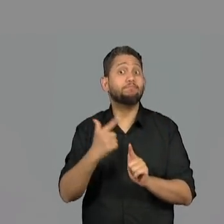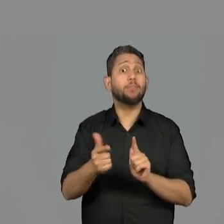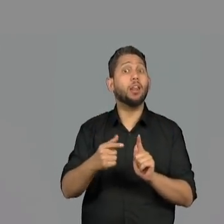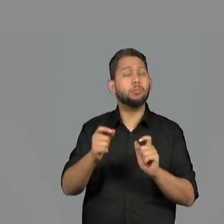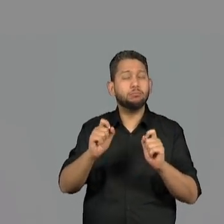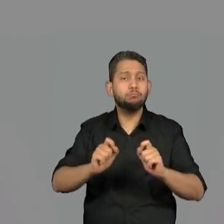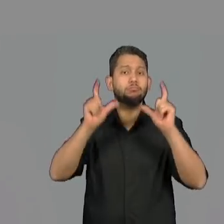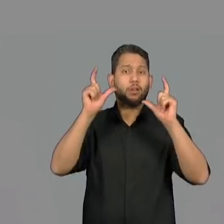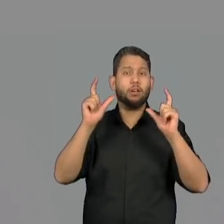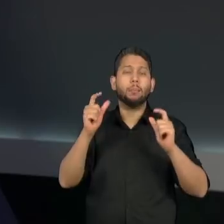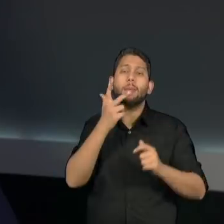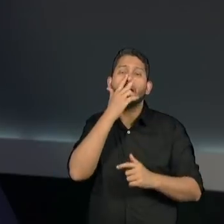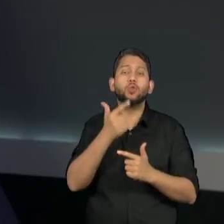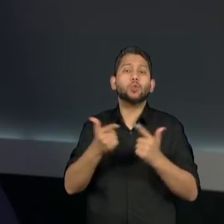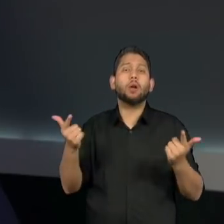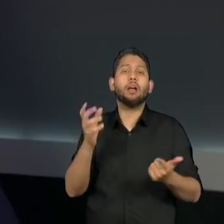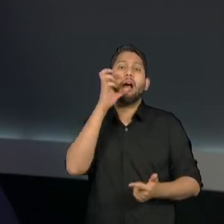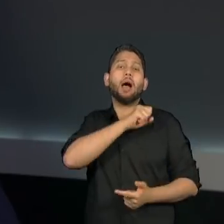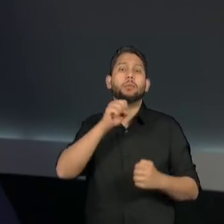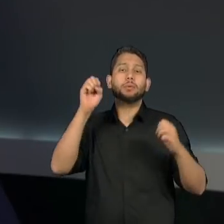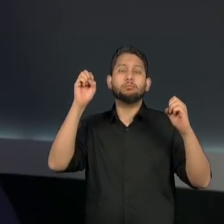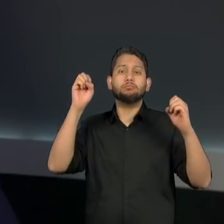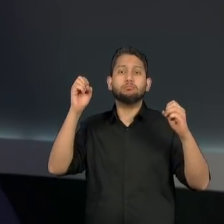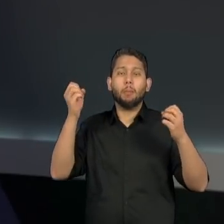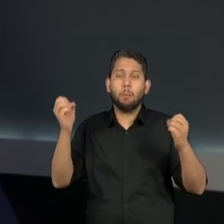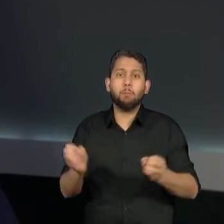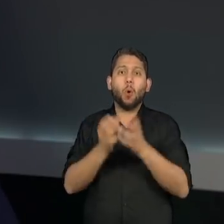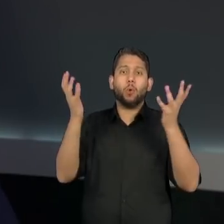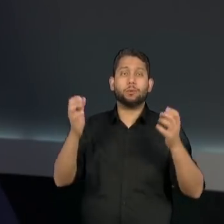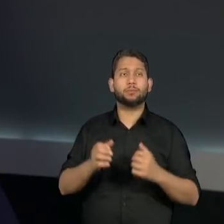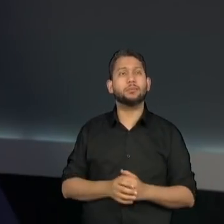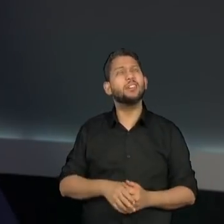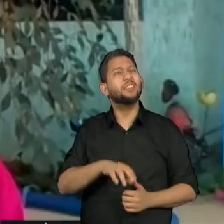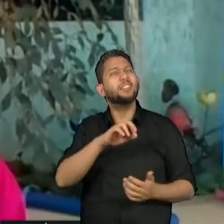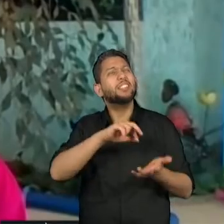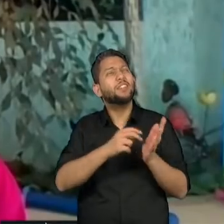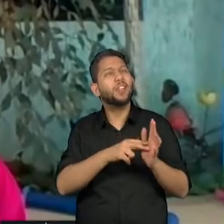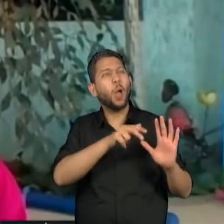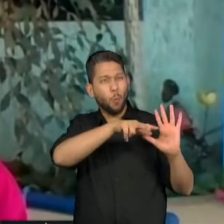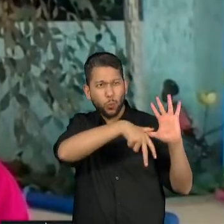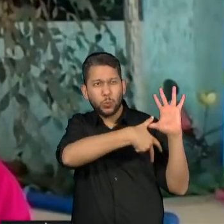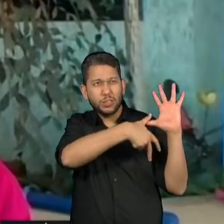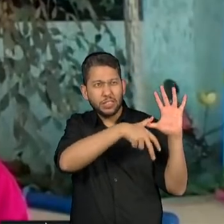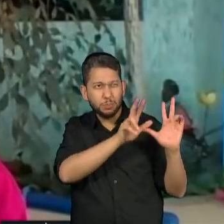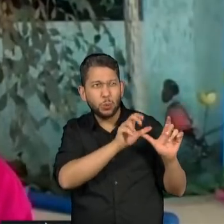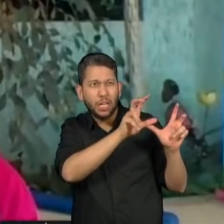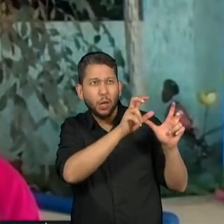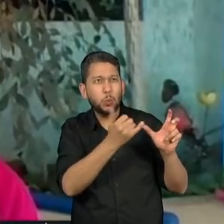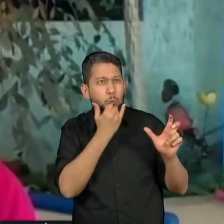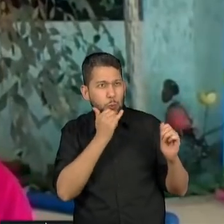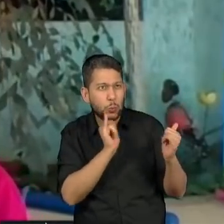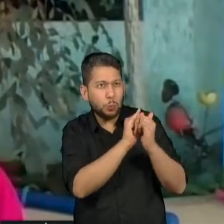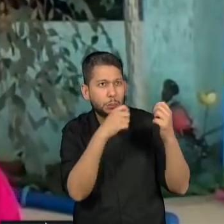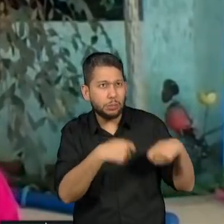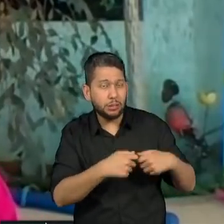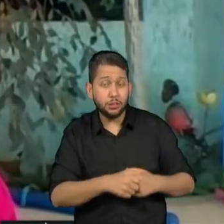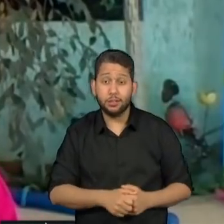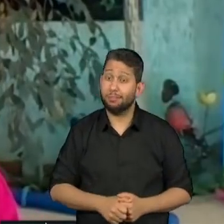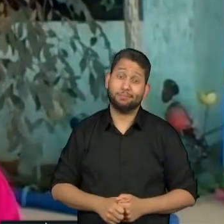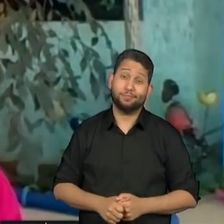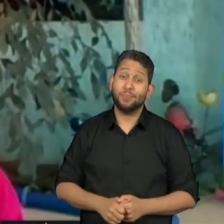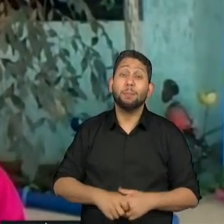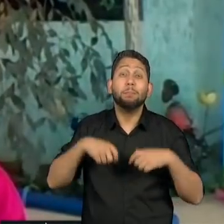a solução não vai cair do céu. Nós devemos desculpas ao morcego? Nós devemos desculpas aos outros seres com quem a